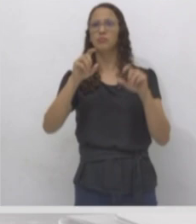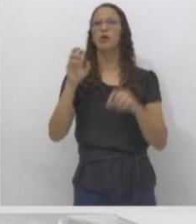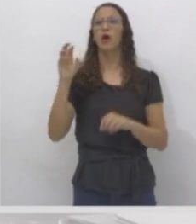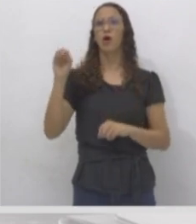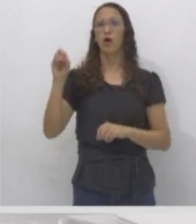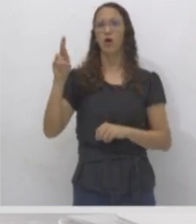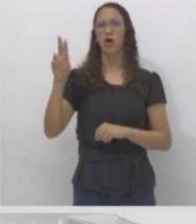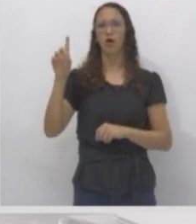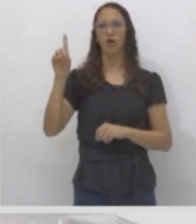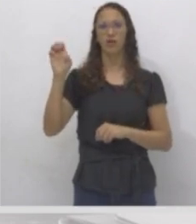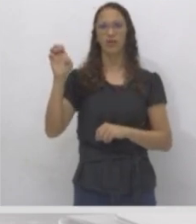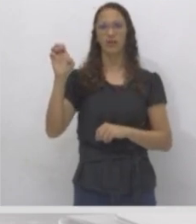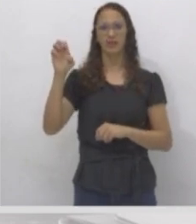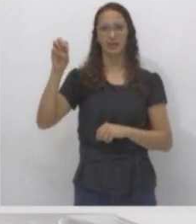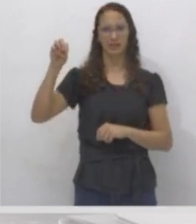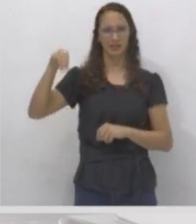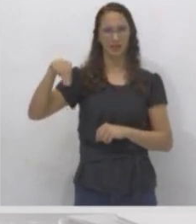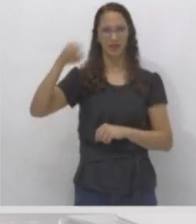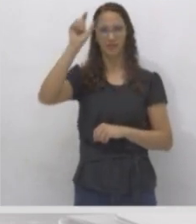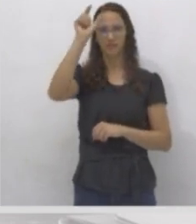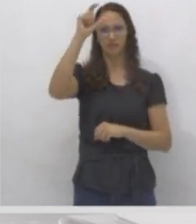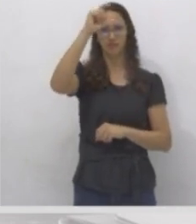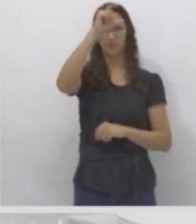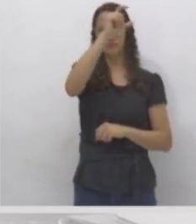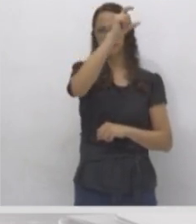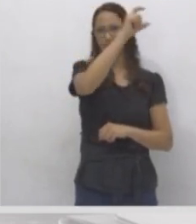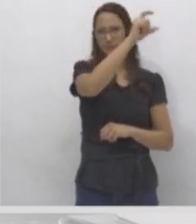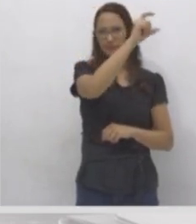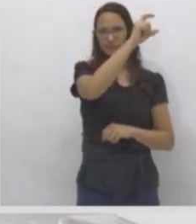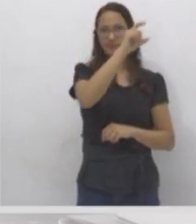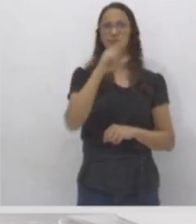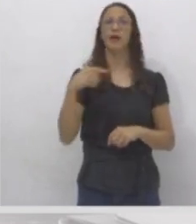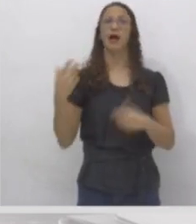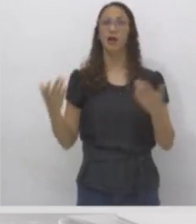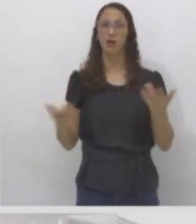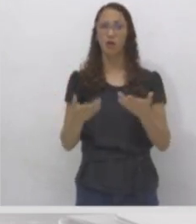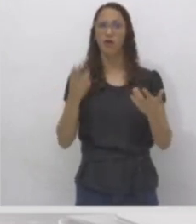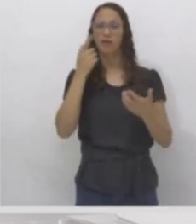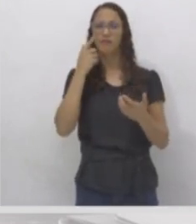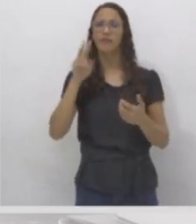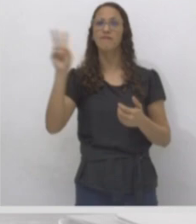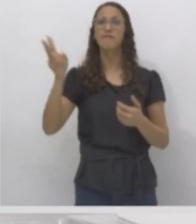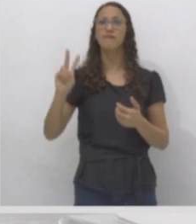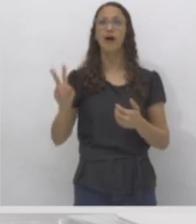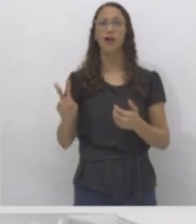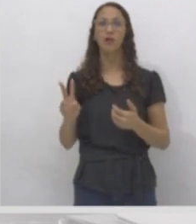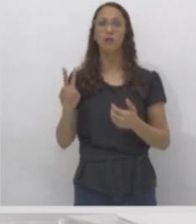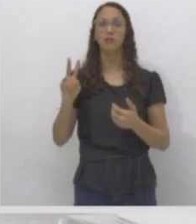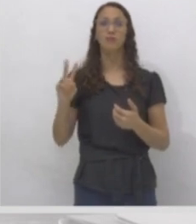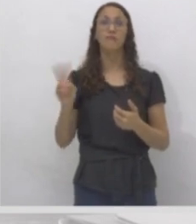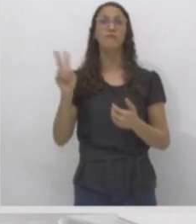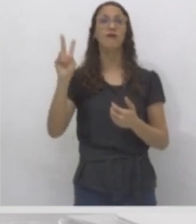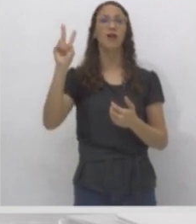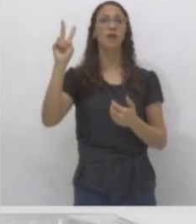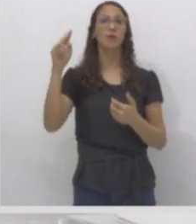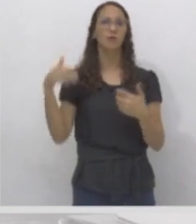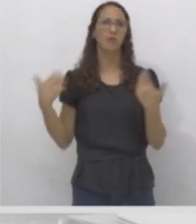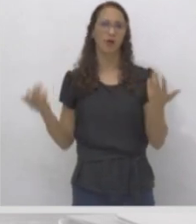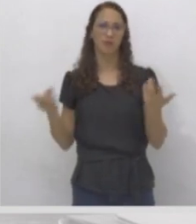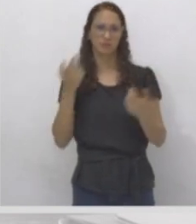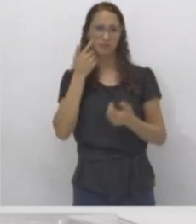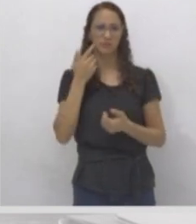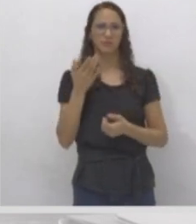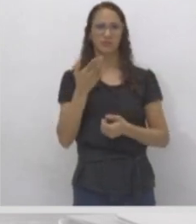números apenas. Agora, vamos usar o valor de cada ordem. começando pelo número 1. Vai